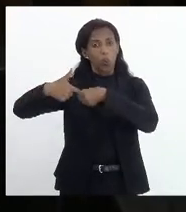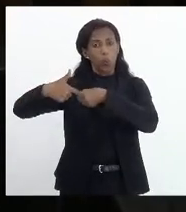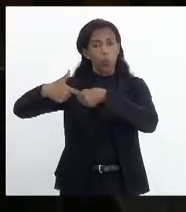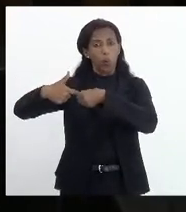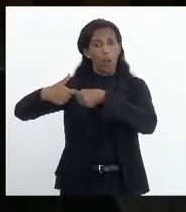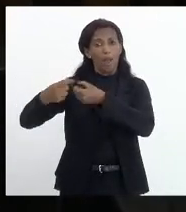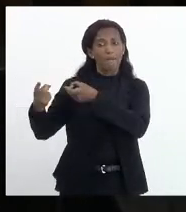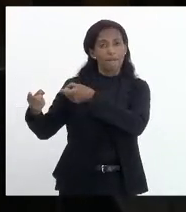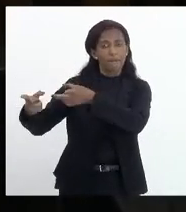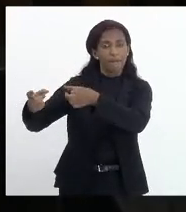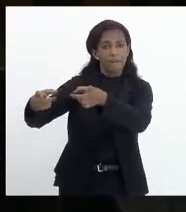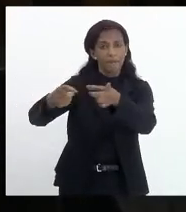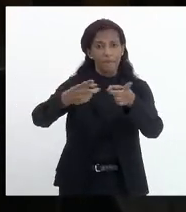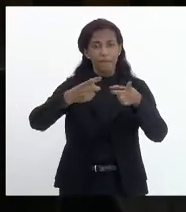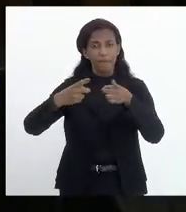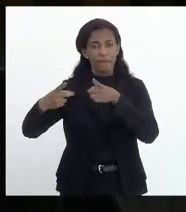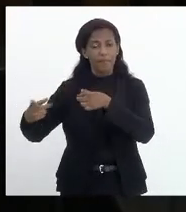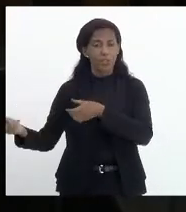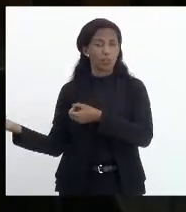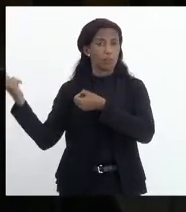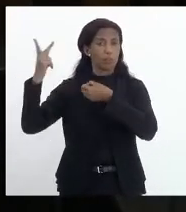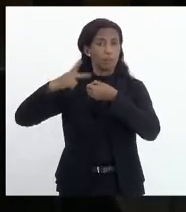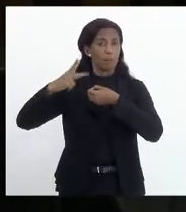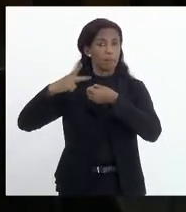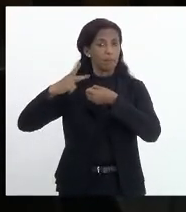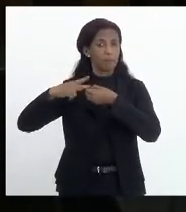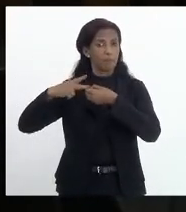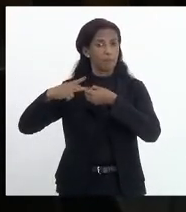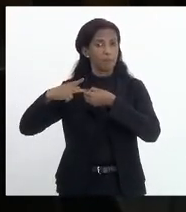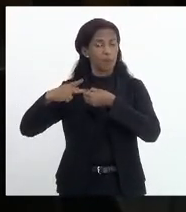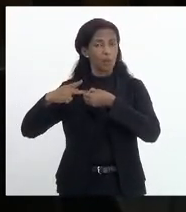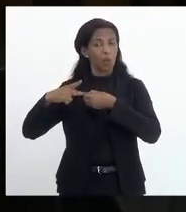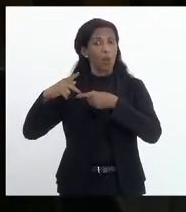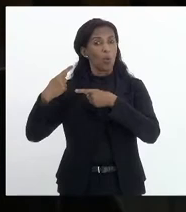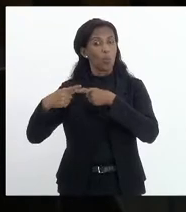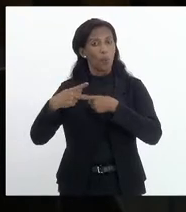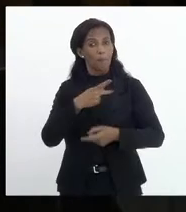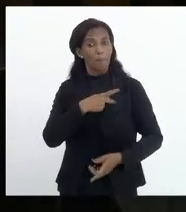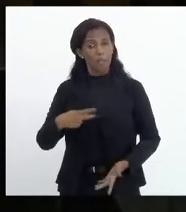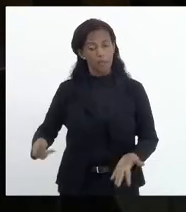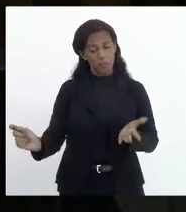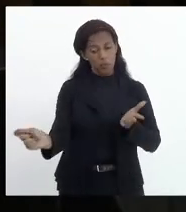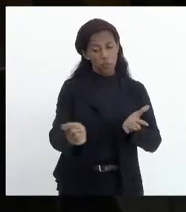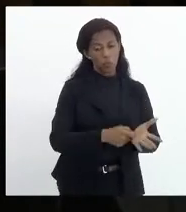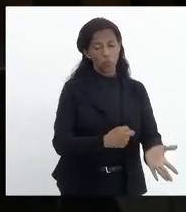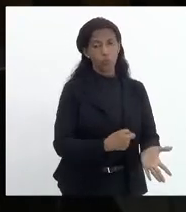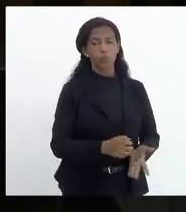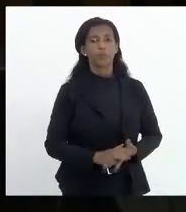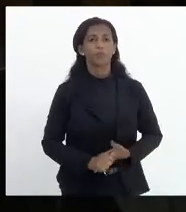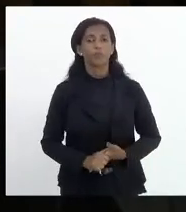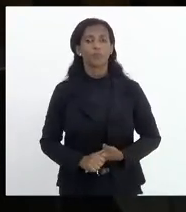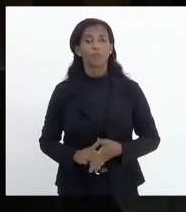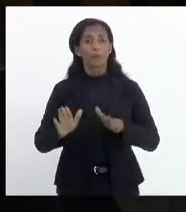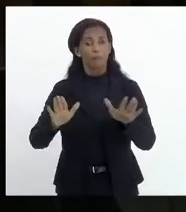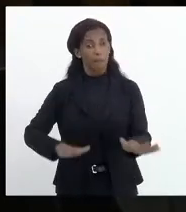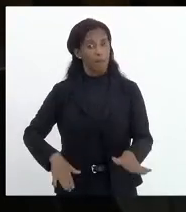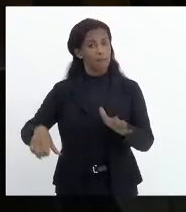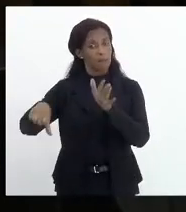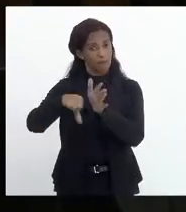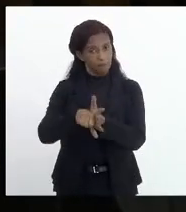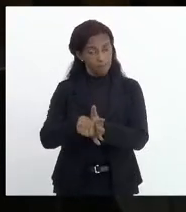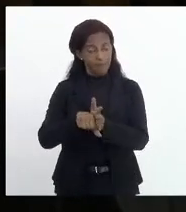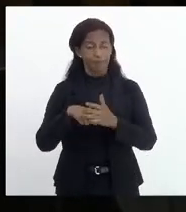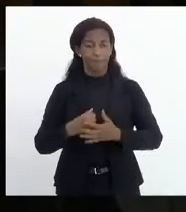colocados no mercado pela Petrobras com aval da presidência da república mas a crise a senhora